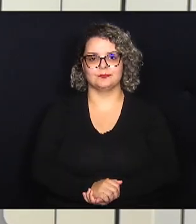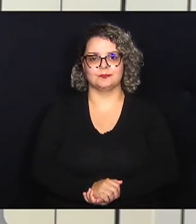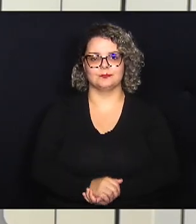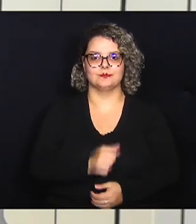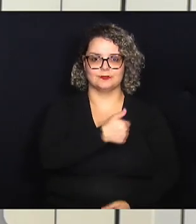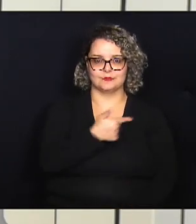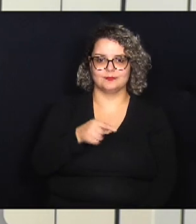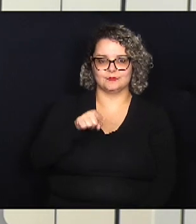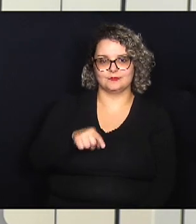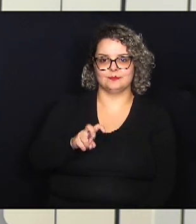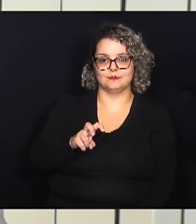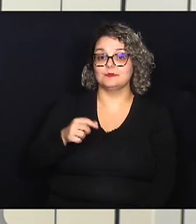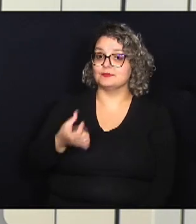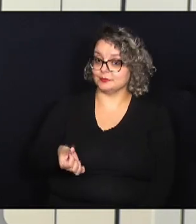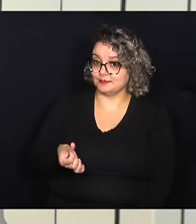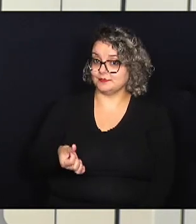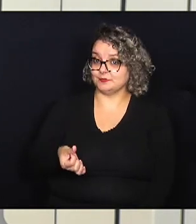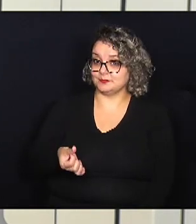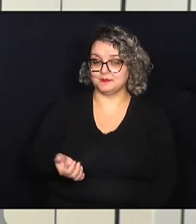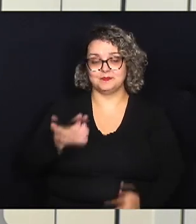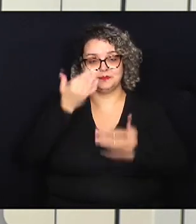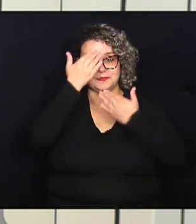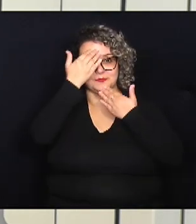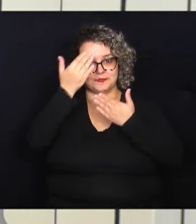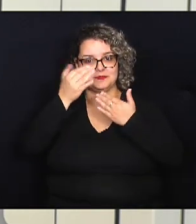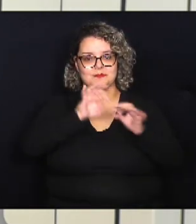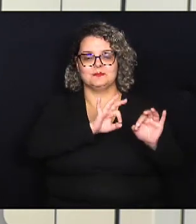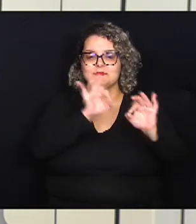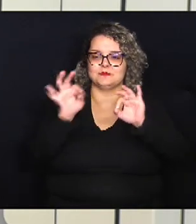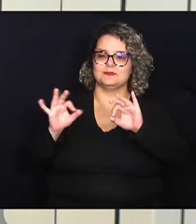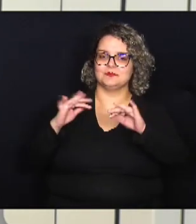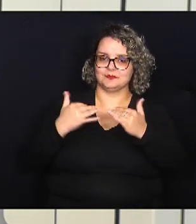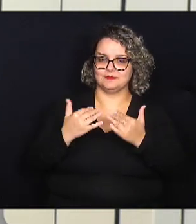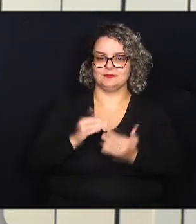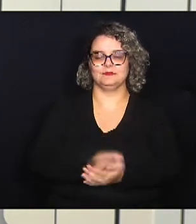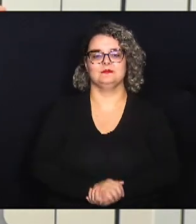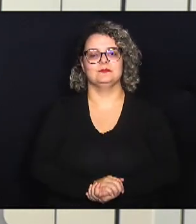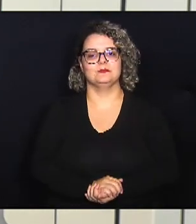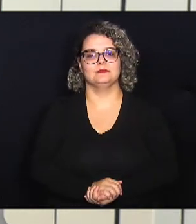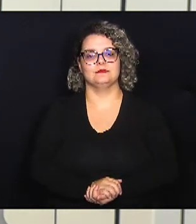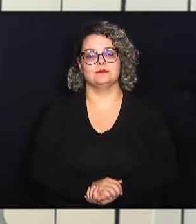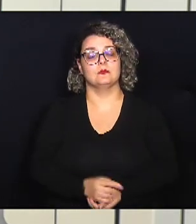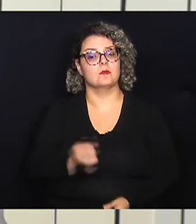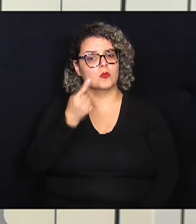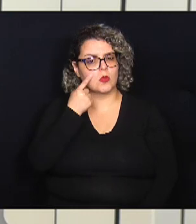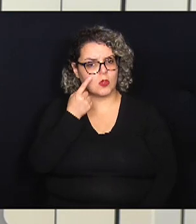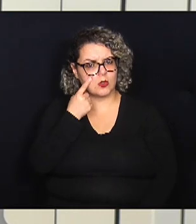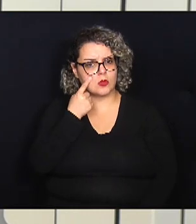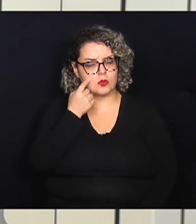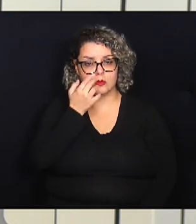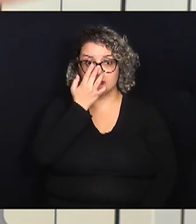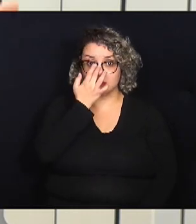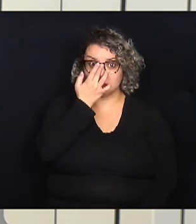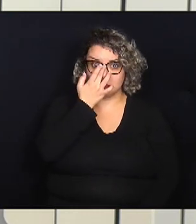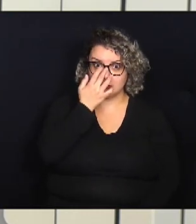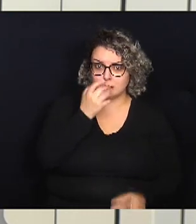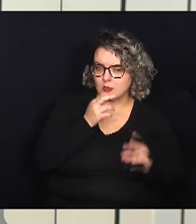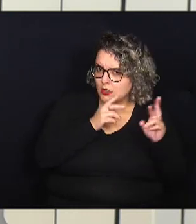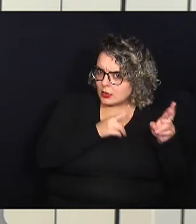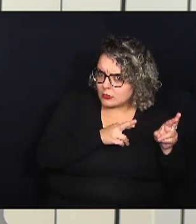12:00 mais 56 minutos. Muito obrigado pela sua companhia, pela sua audiência. Olha só, enquanto